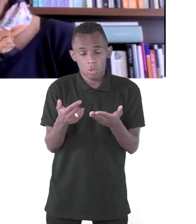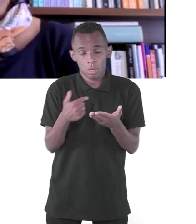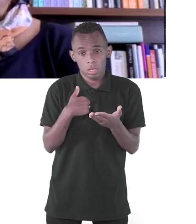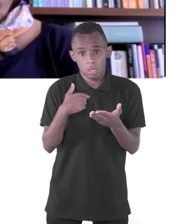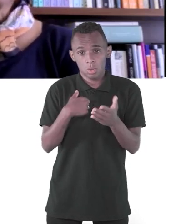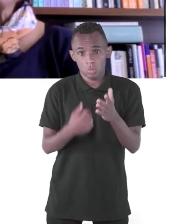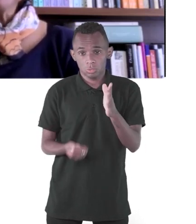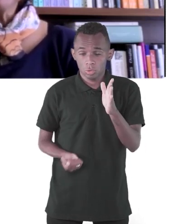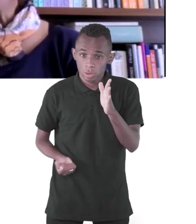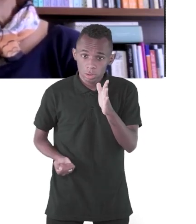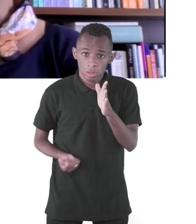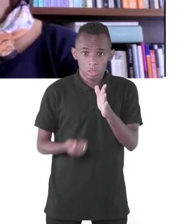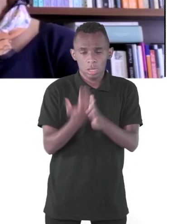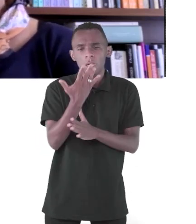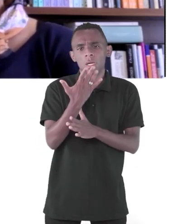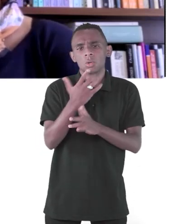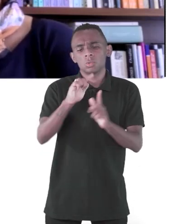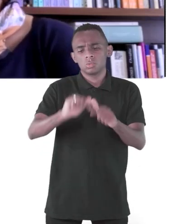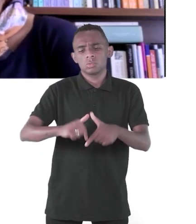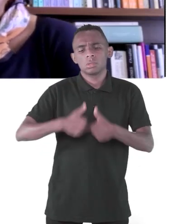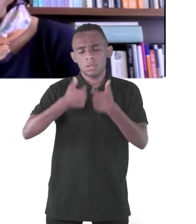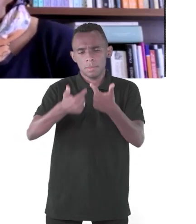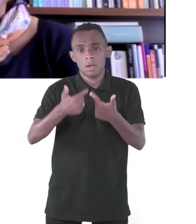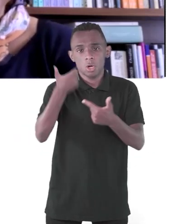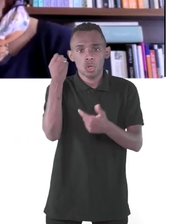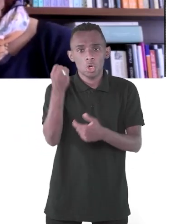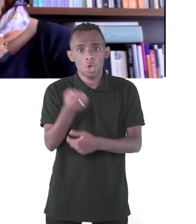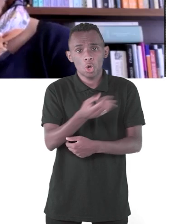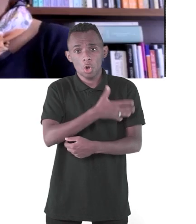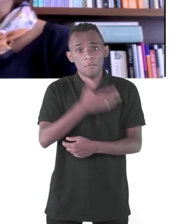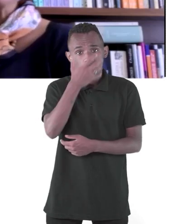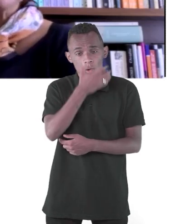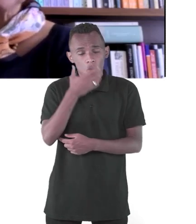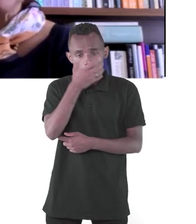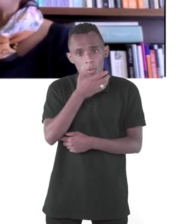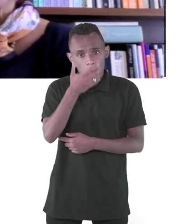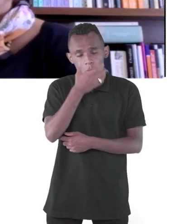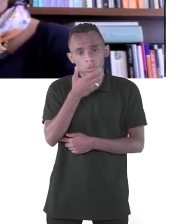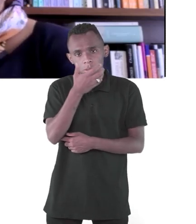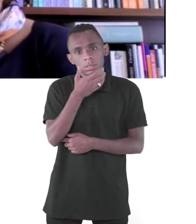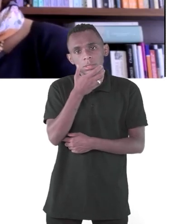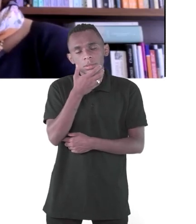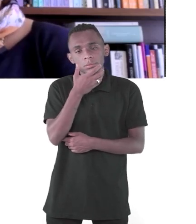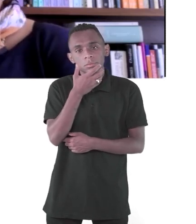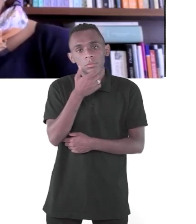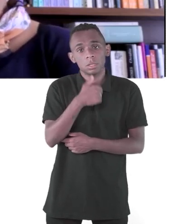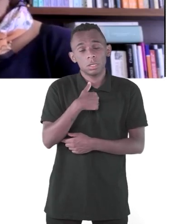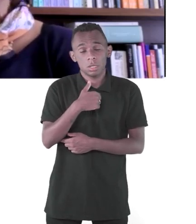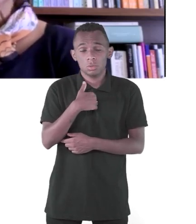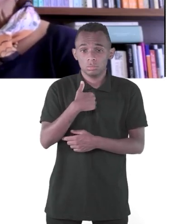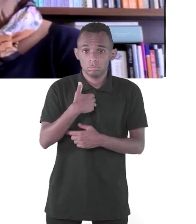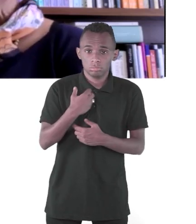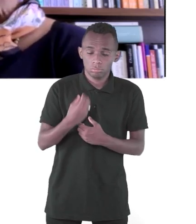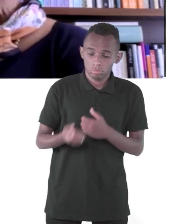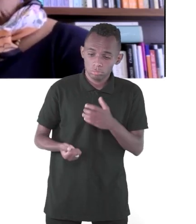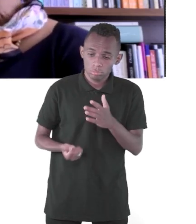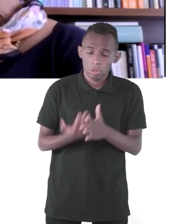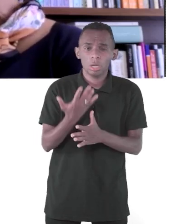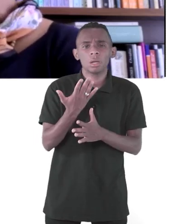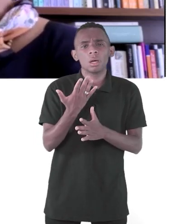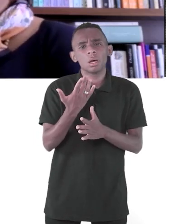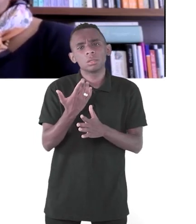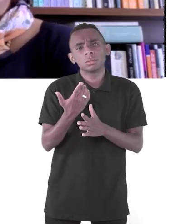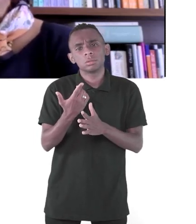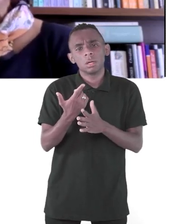é o lançamento de uma nova empreitada musical, que é o selo Rádio Vozes. Eu estou lançando